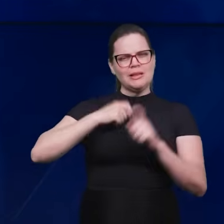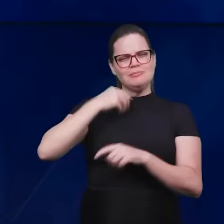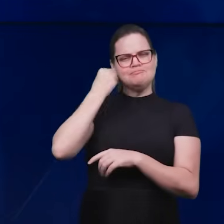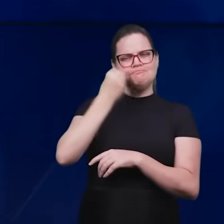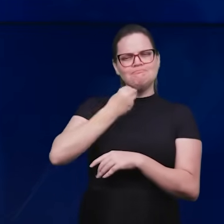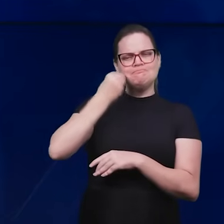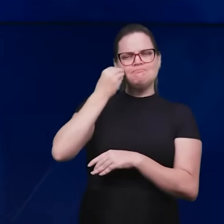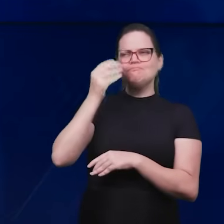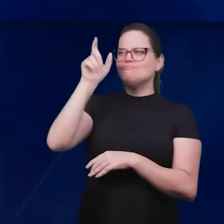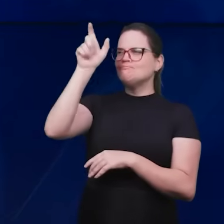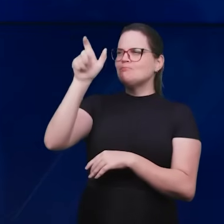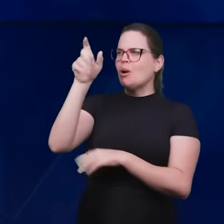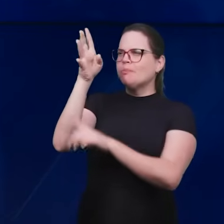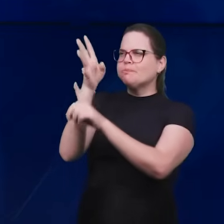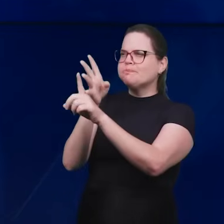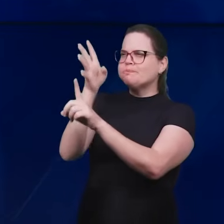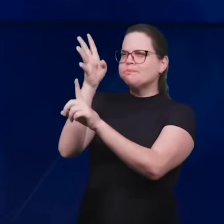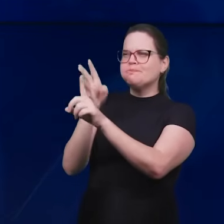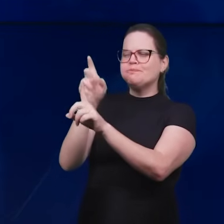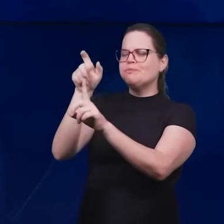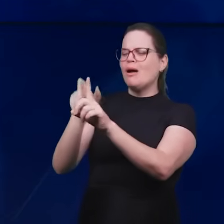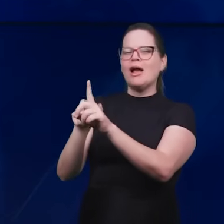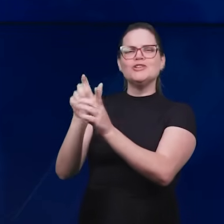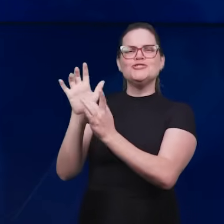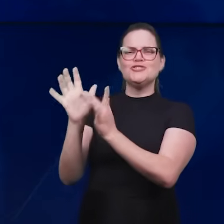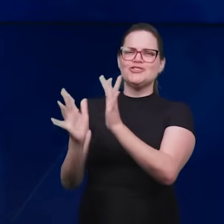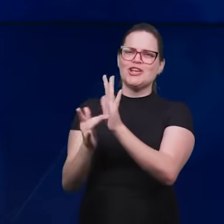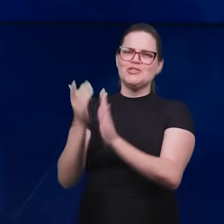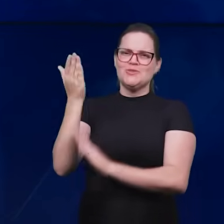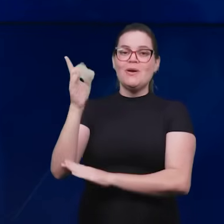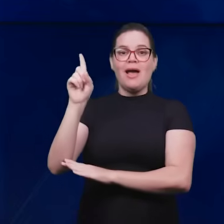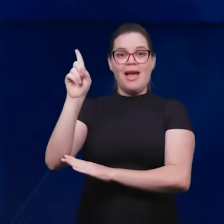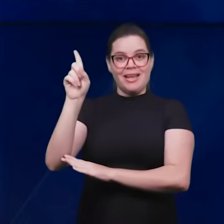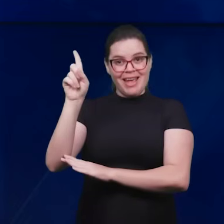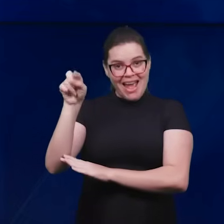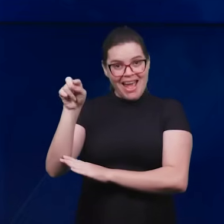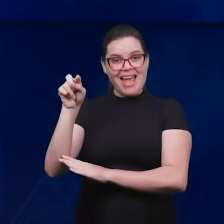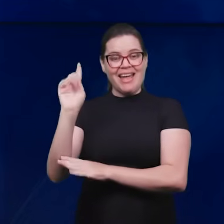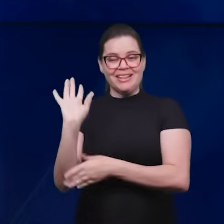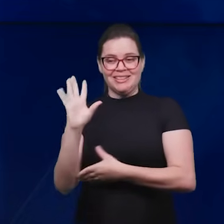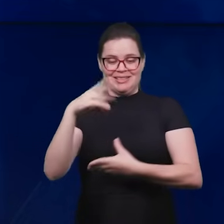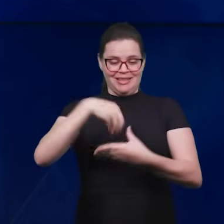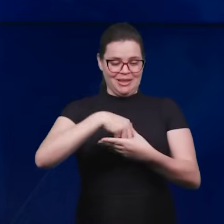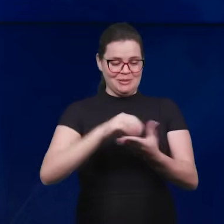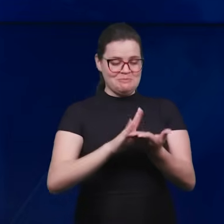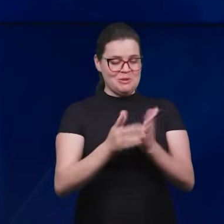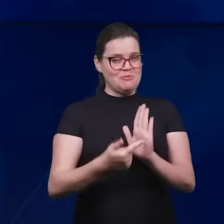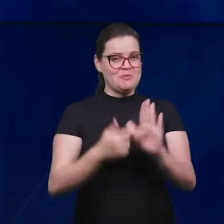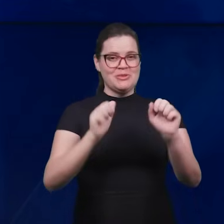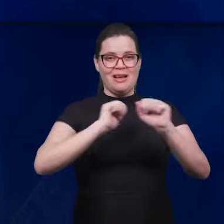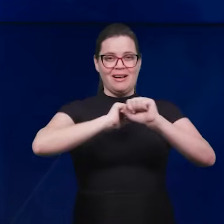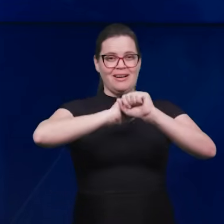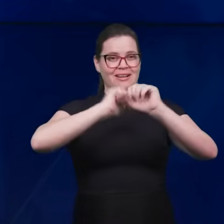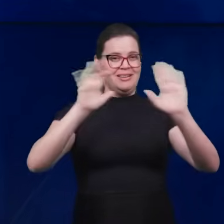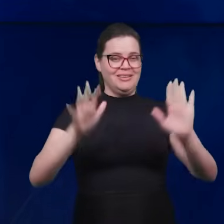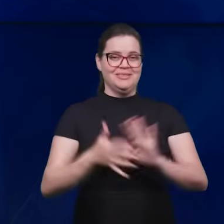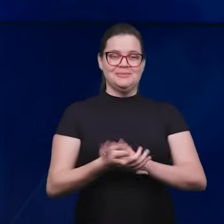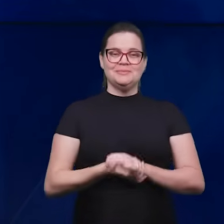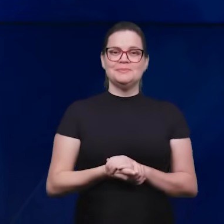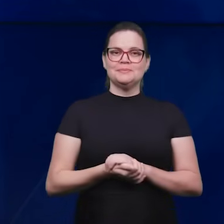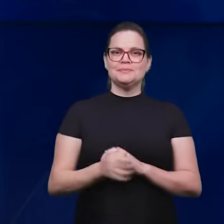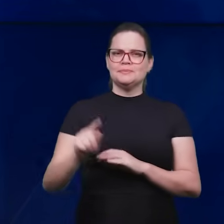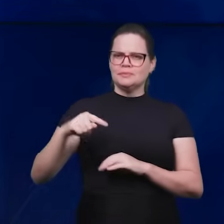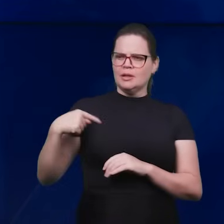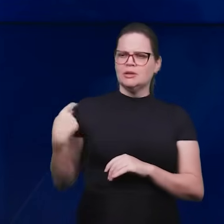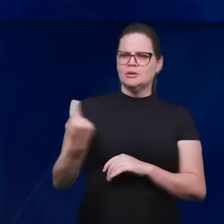a pessoa do Senhor Jesus, que é a própria Palavra de Deus. Nesse momento, nós